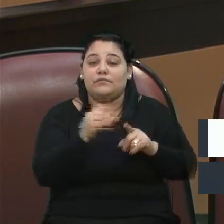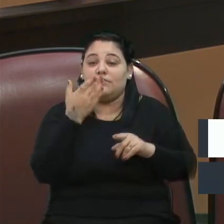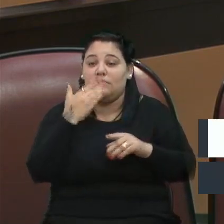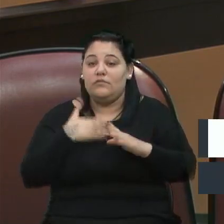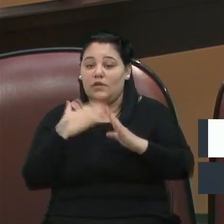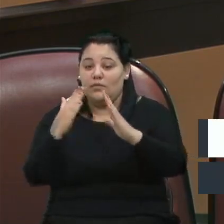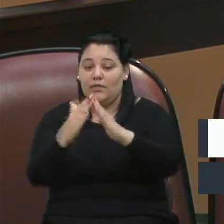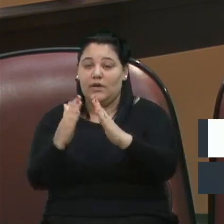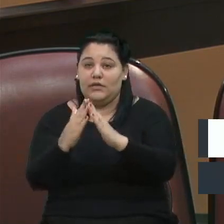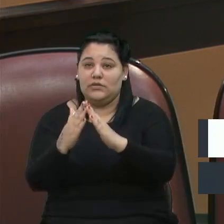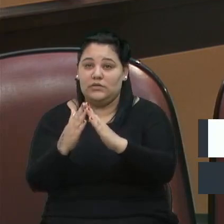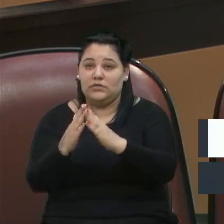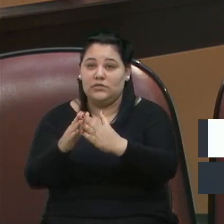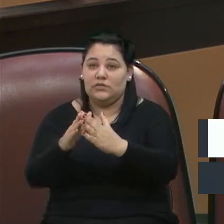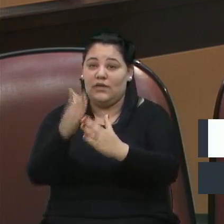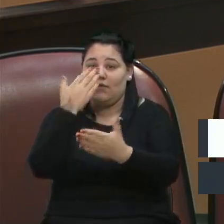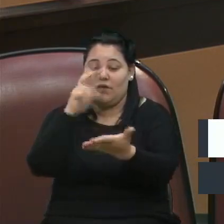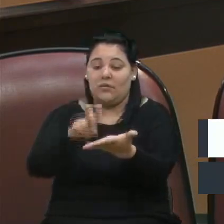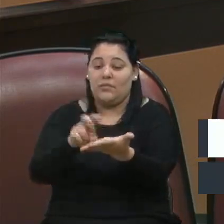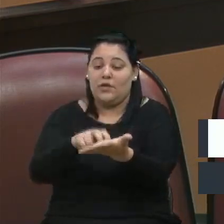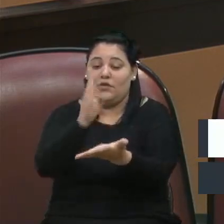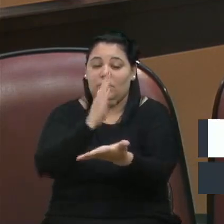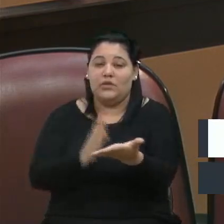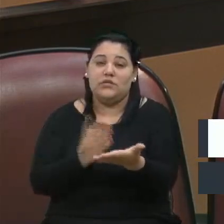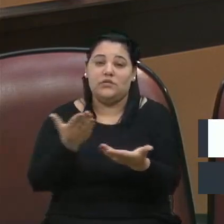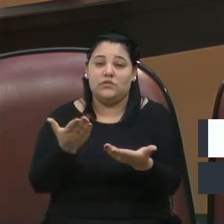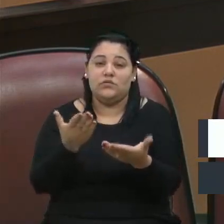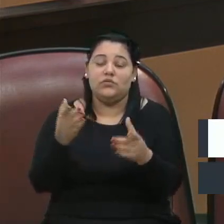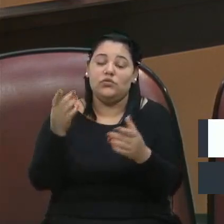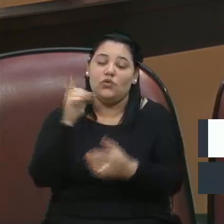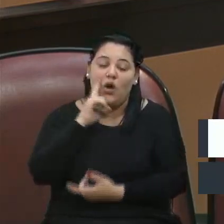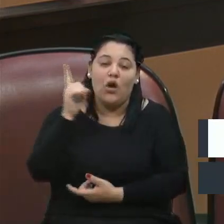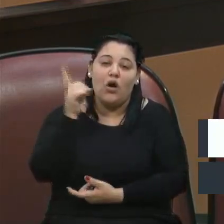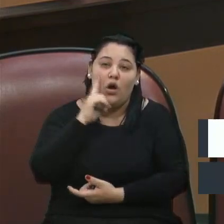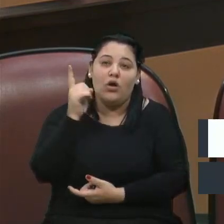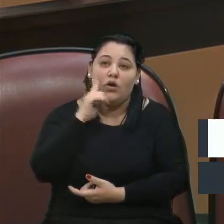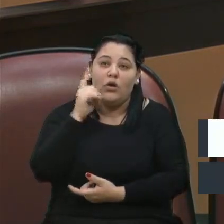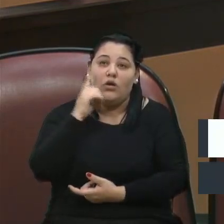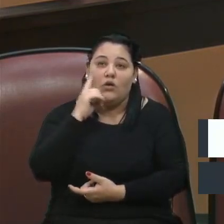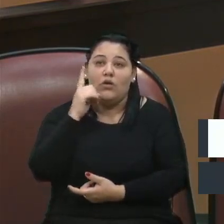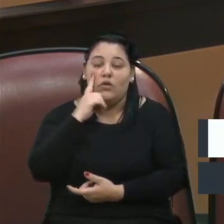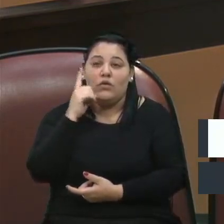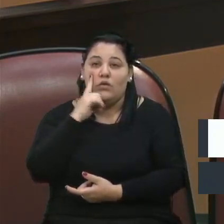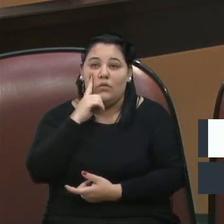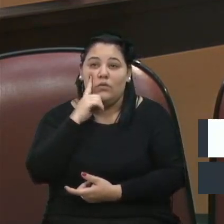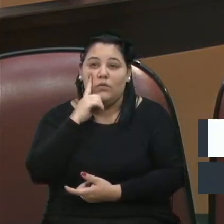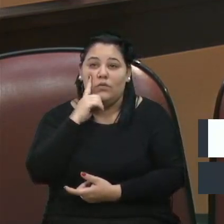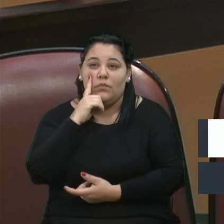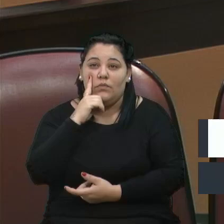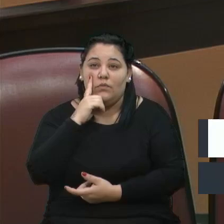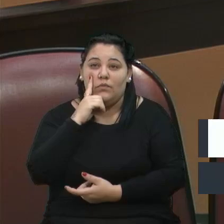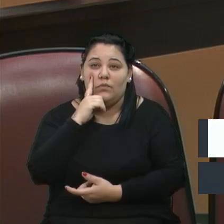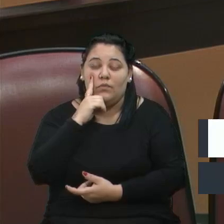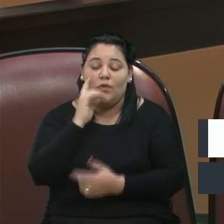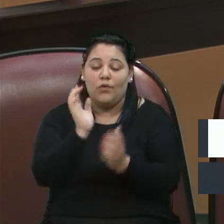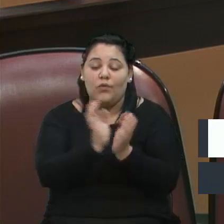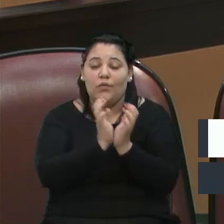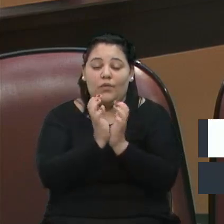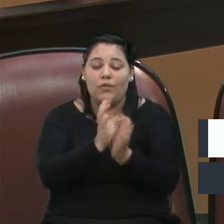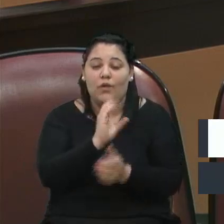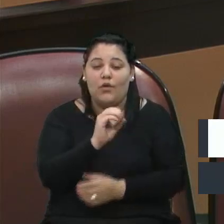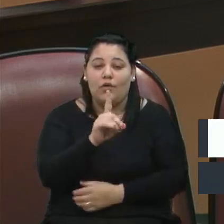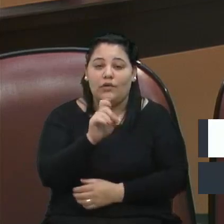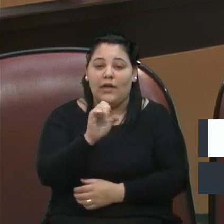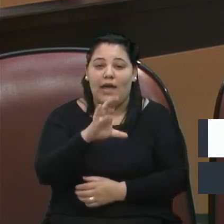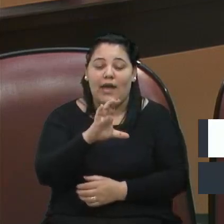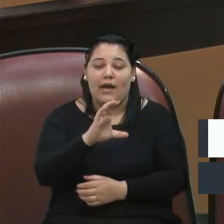no Banco Brasil, todo dia aquele lixão, a Codeca vem atrás, um grupo de mulheres, a Codeca faz um esforço tremendo. Mas mesmo assim,